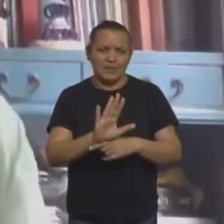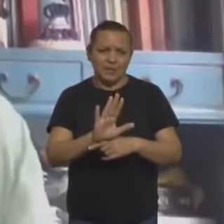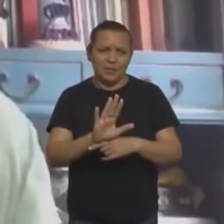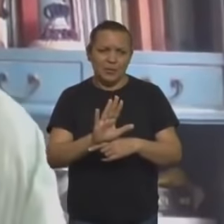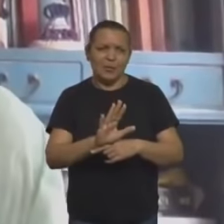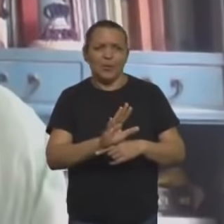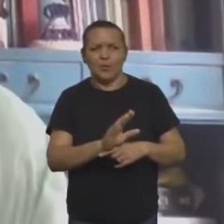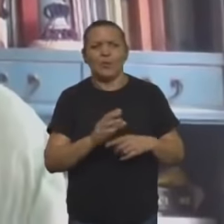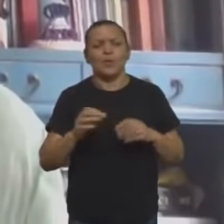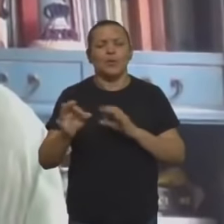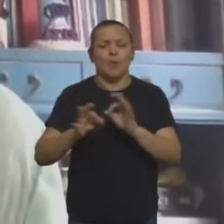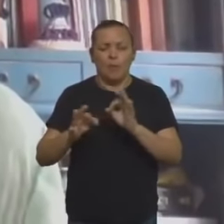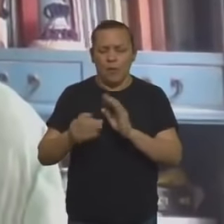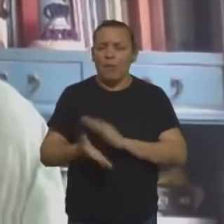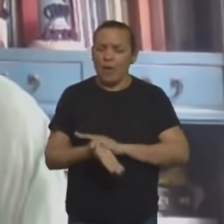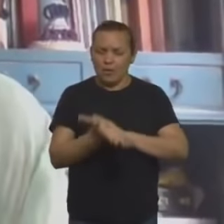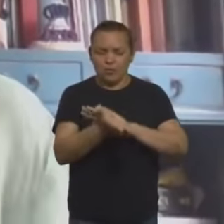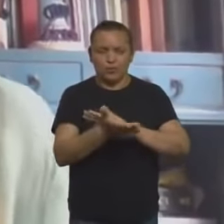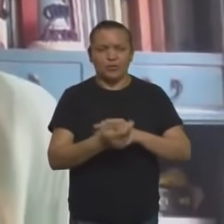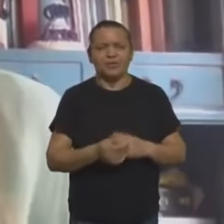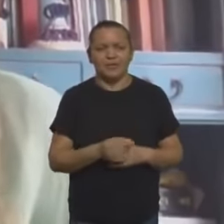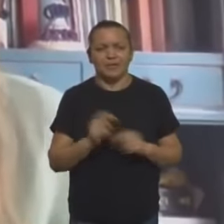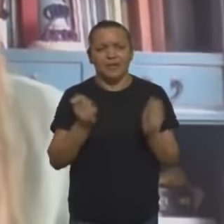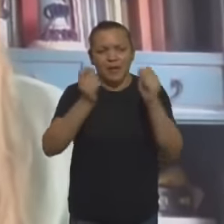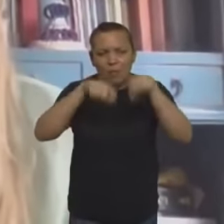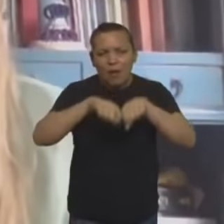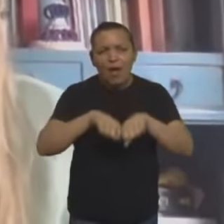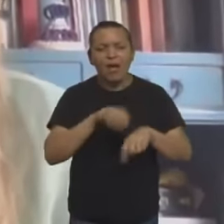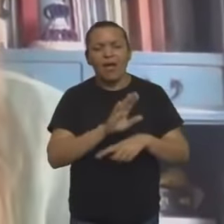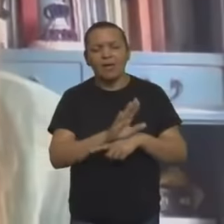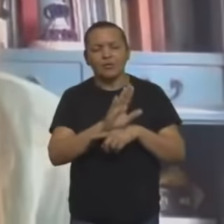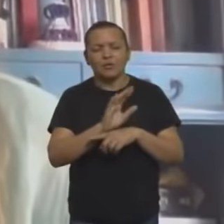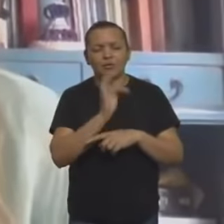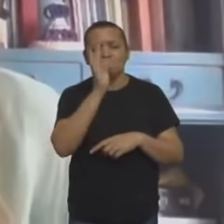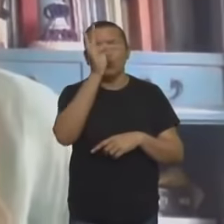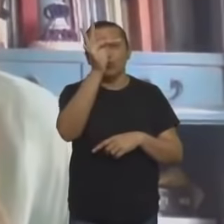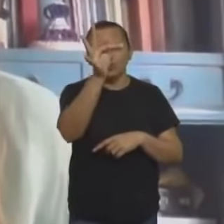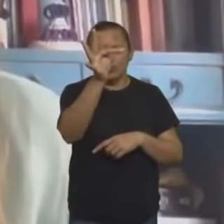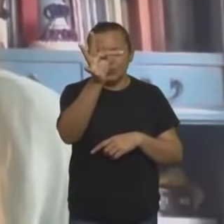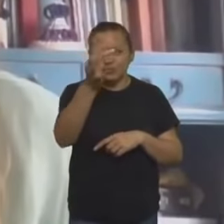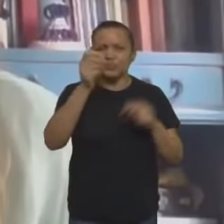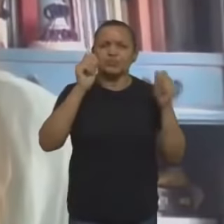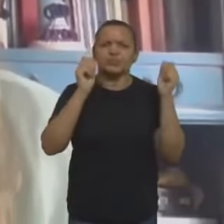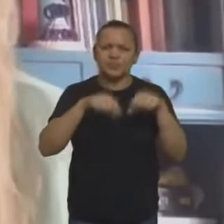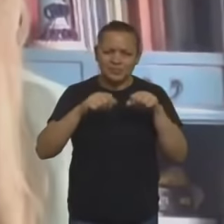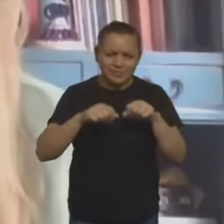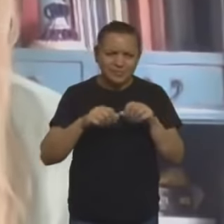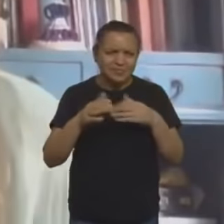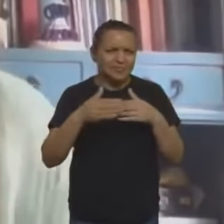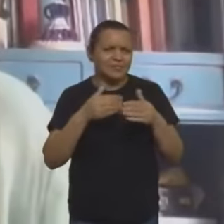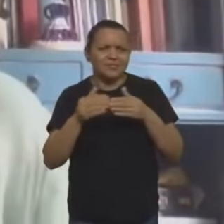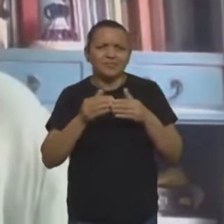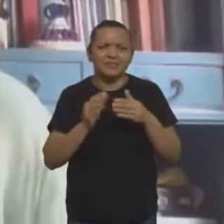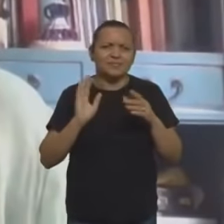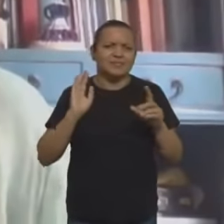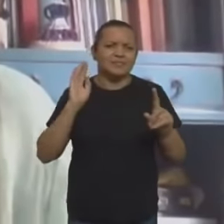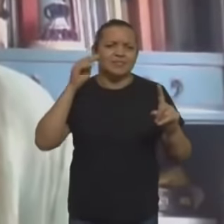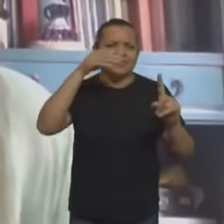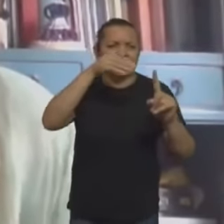entrada de um programa como esse, numa rede, pode ajudar os anos futuros, né? Pode ajudar aí a gente a